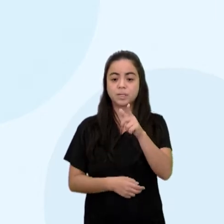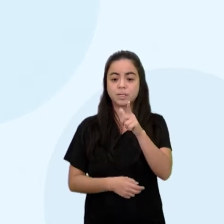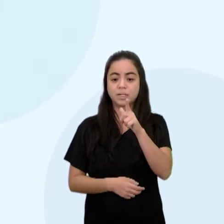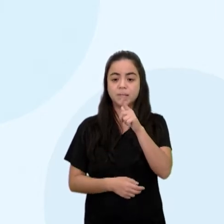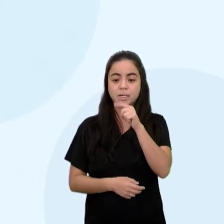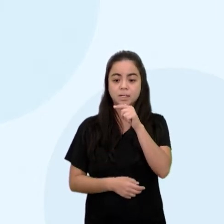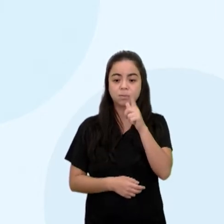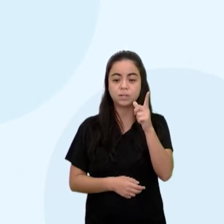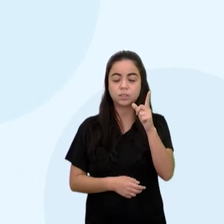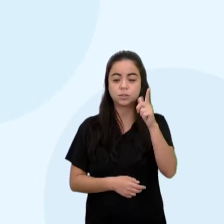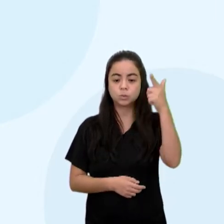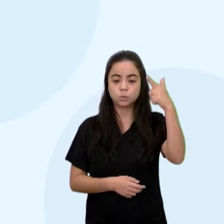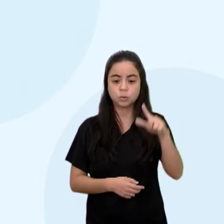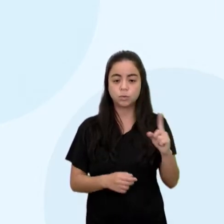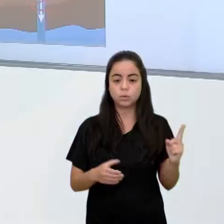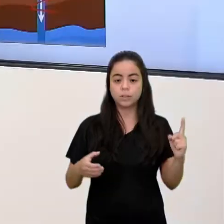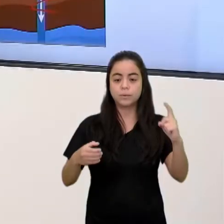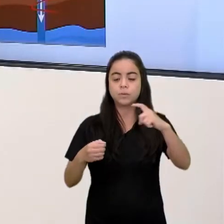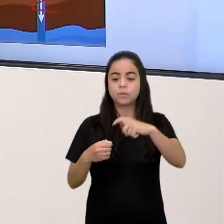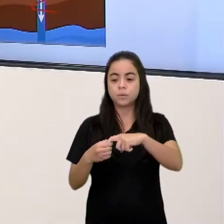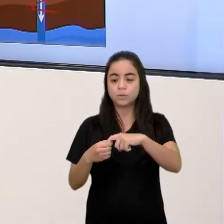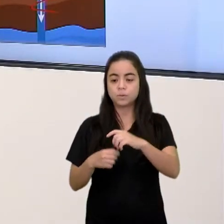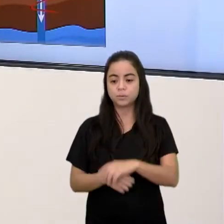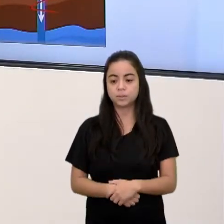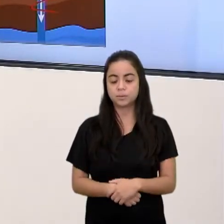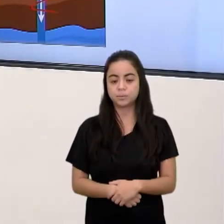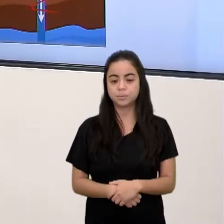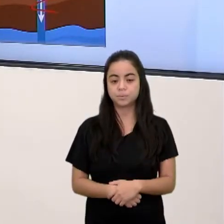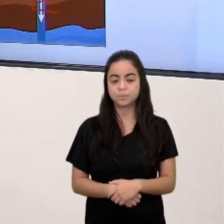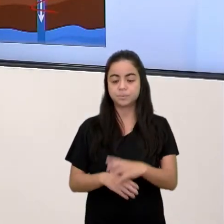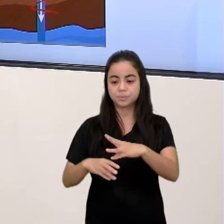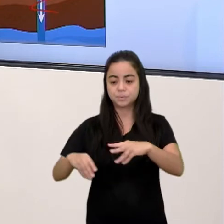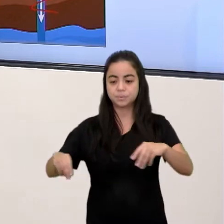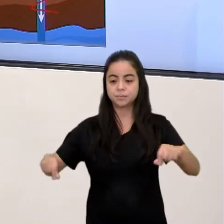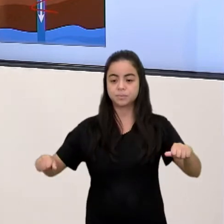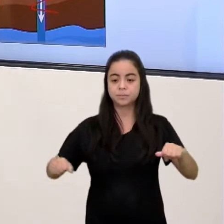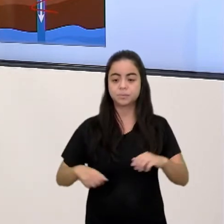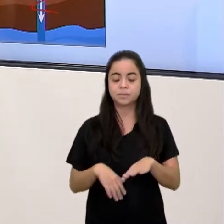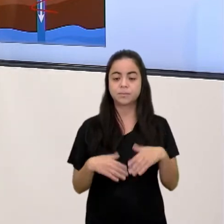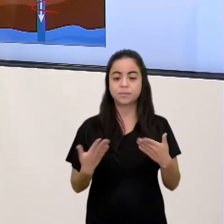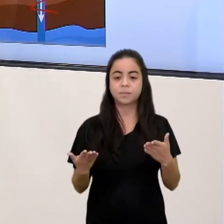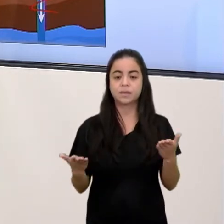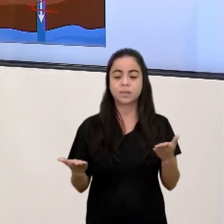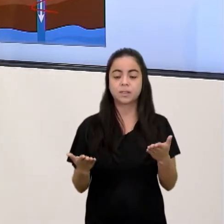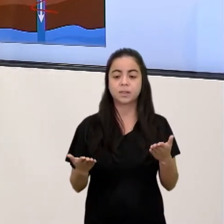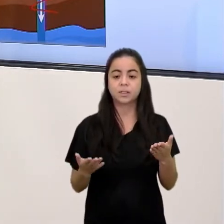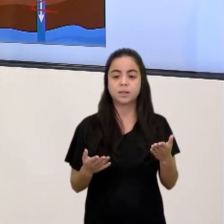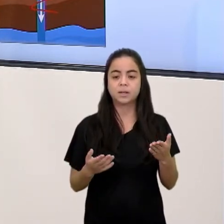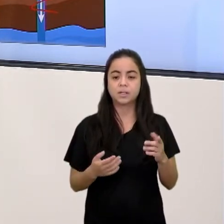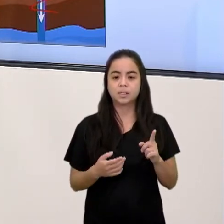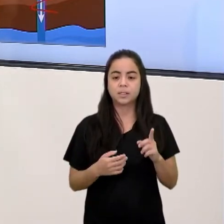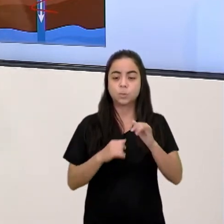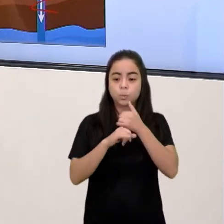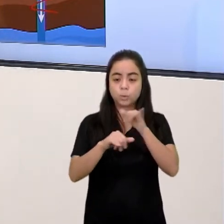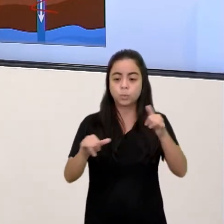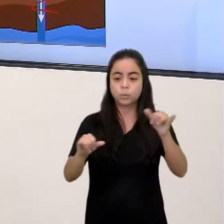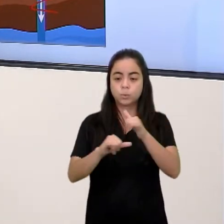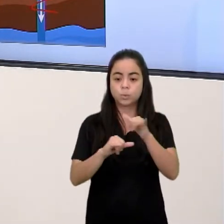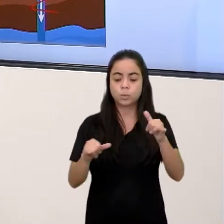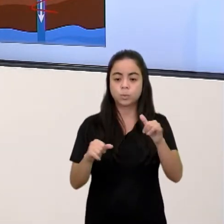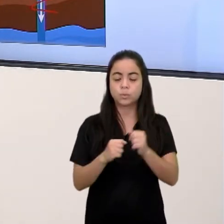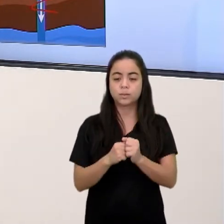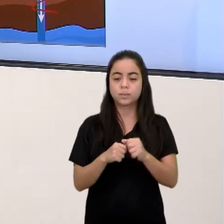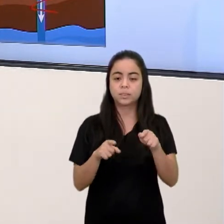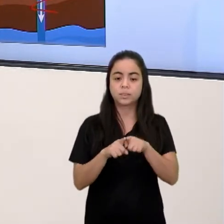e volta para o solo e acontece tudo novamente, tá certo? E a outra parte que foi transformada em eletricidade passa aqui